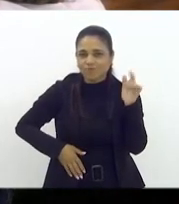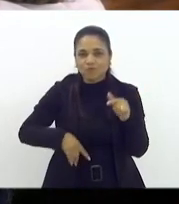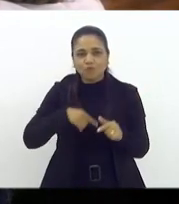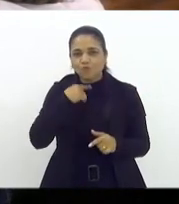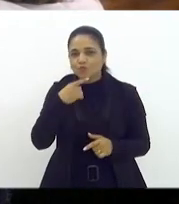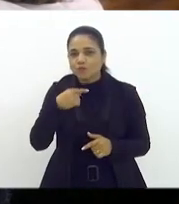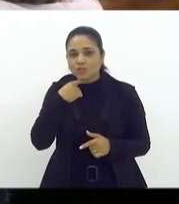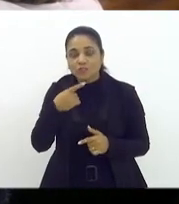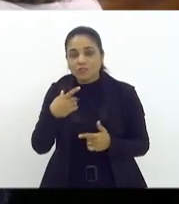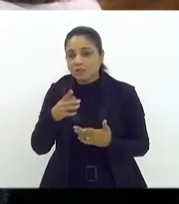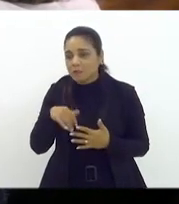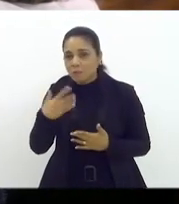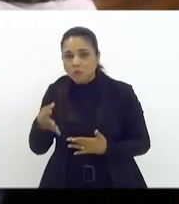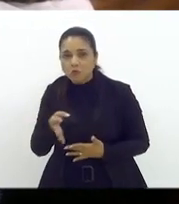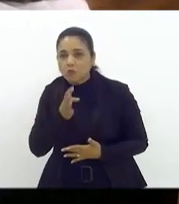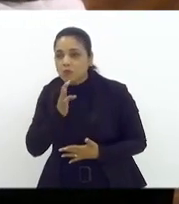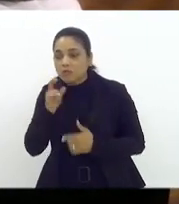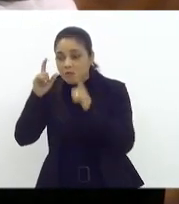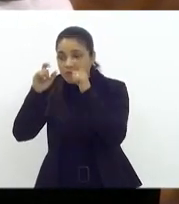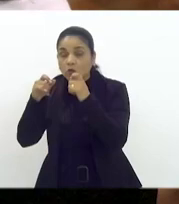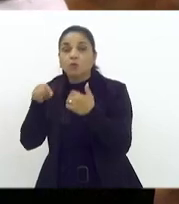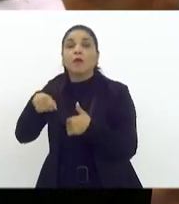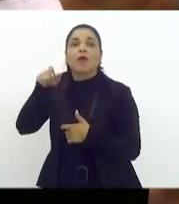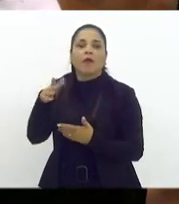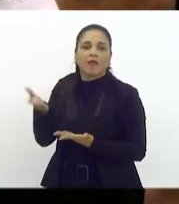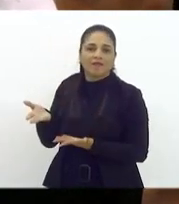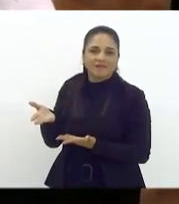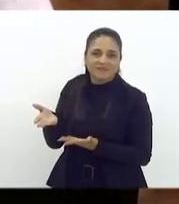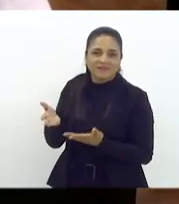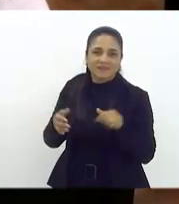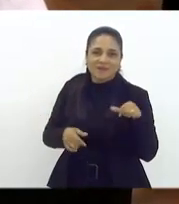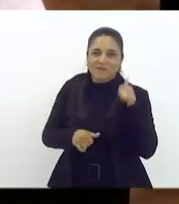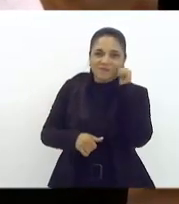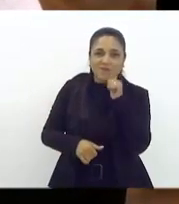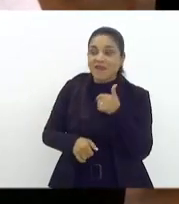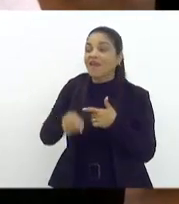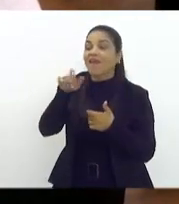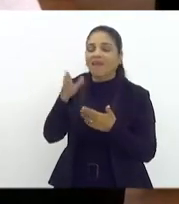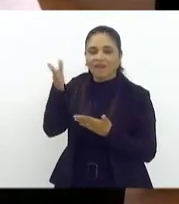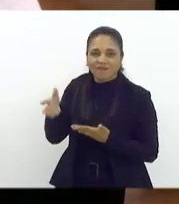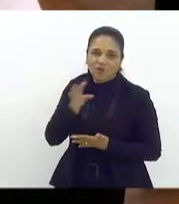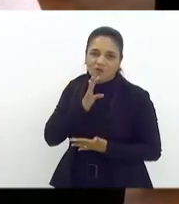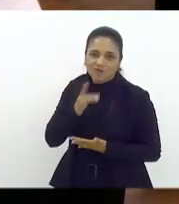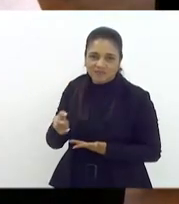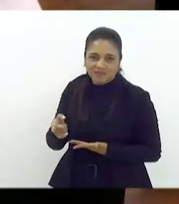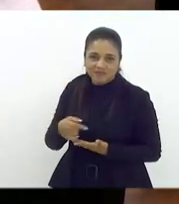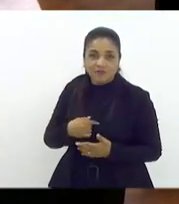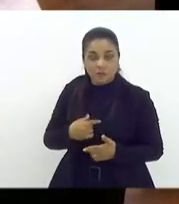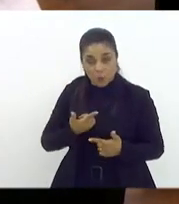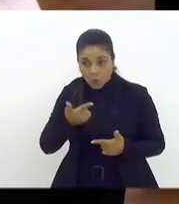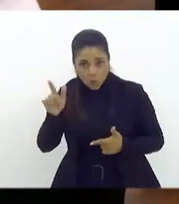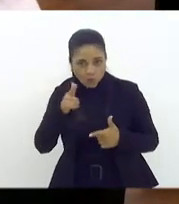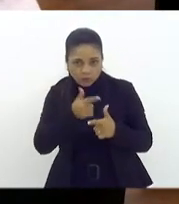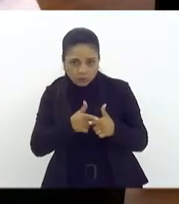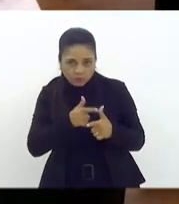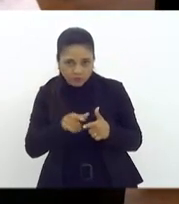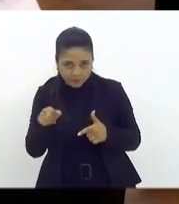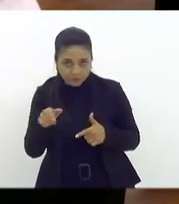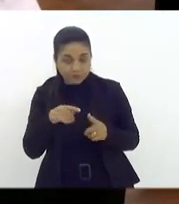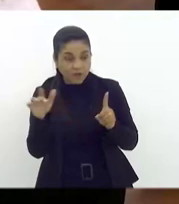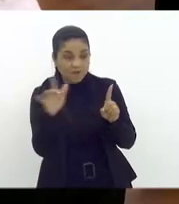em juíza Adivinha quem é que ela vai reconhecer Eu tenho um caso que eu não trouxe aqui para vocês que uma vítima